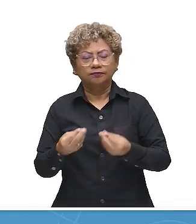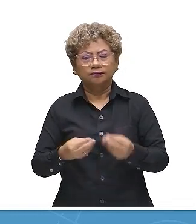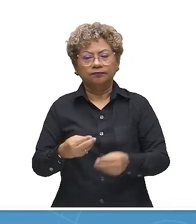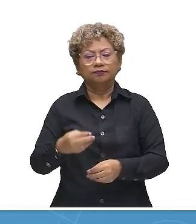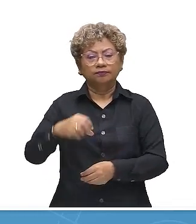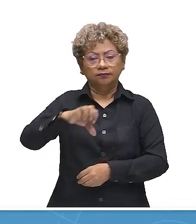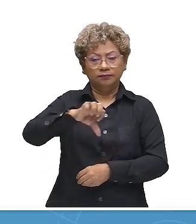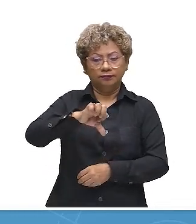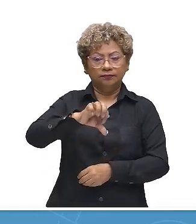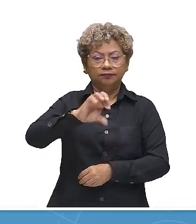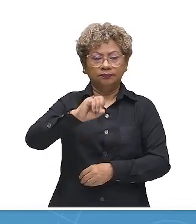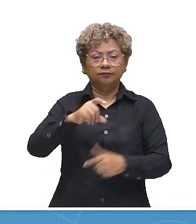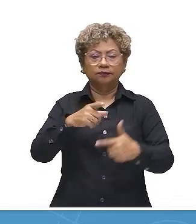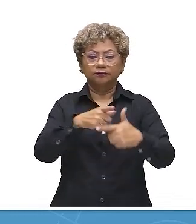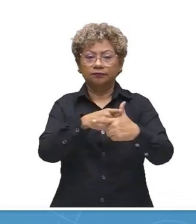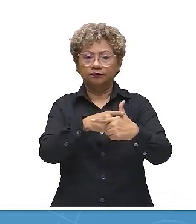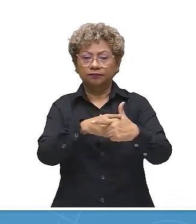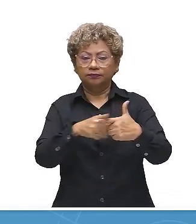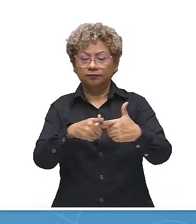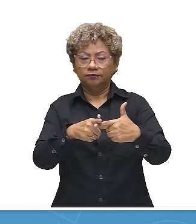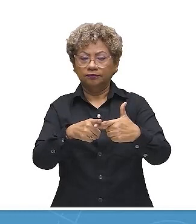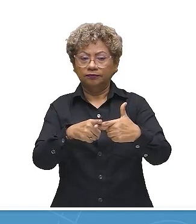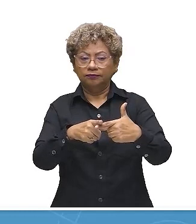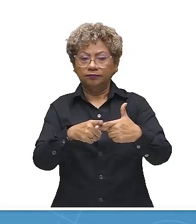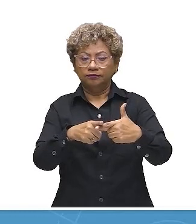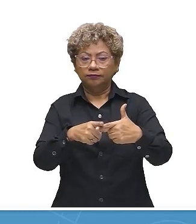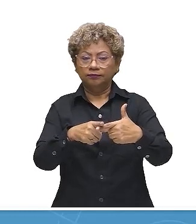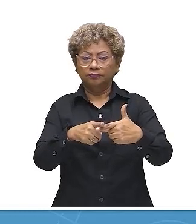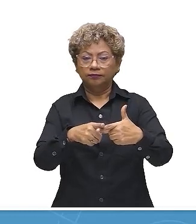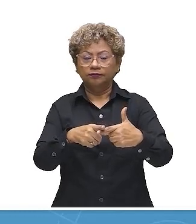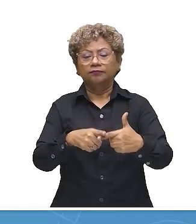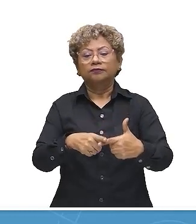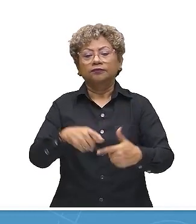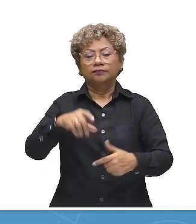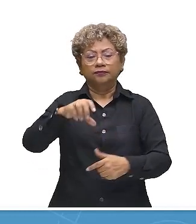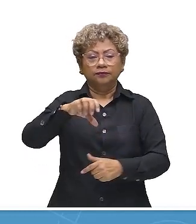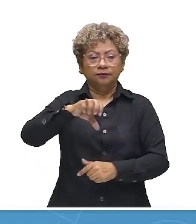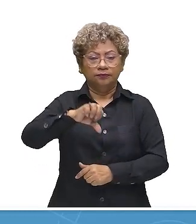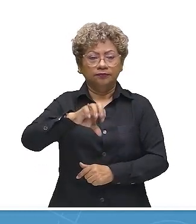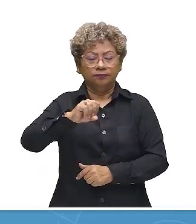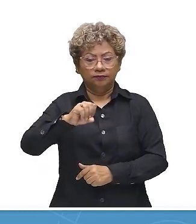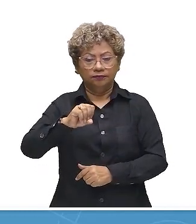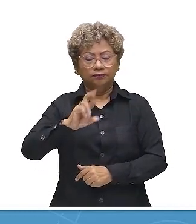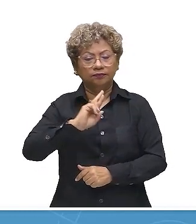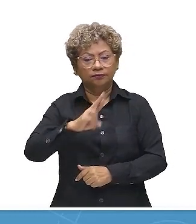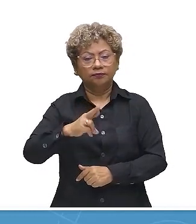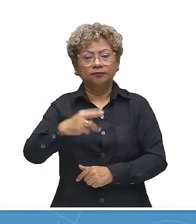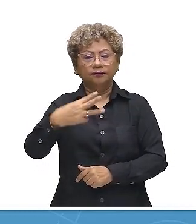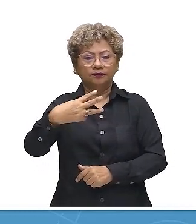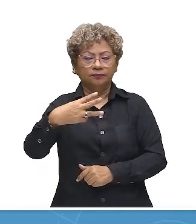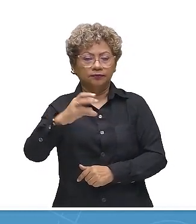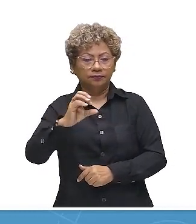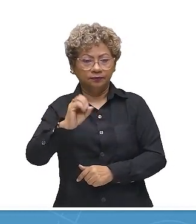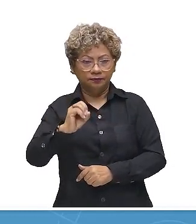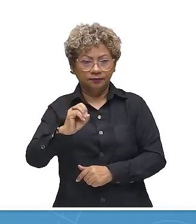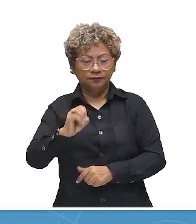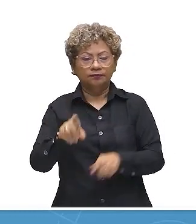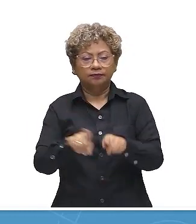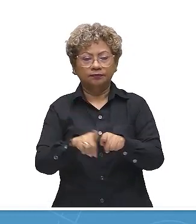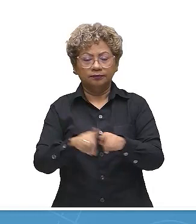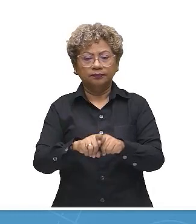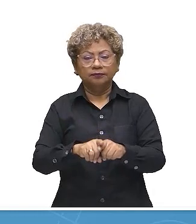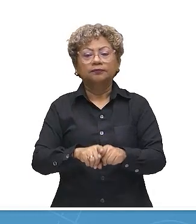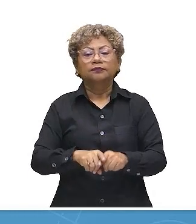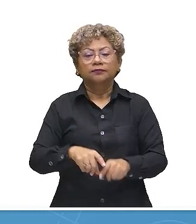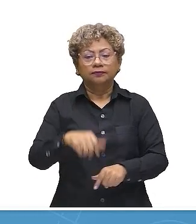90 e 120 é 30. Se você aí listar os divisores entre 90 e 120, você vai verificar que o